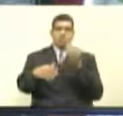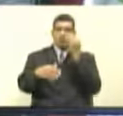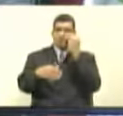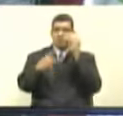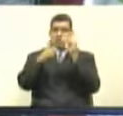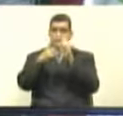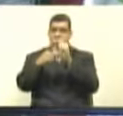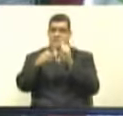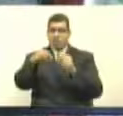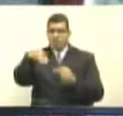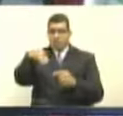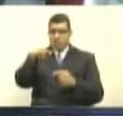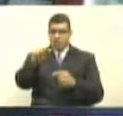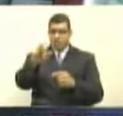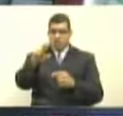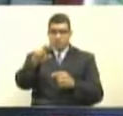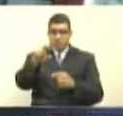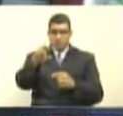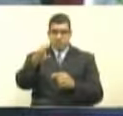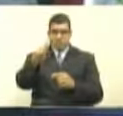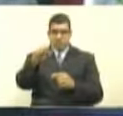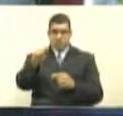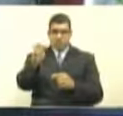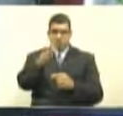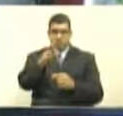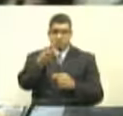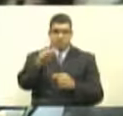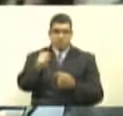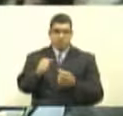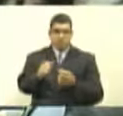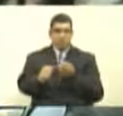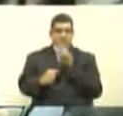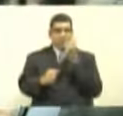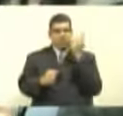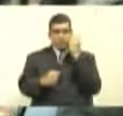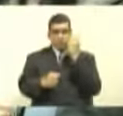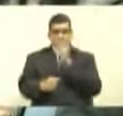palavra ao deputado Marcelo Ramos. Senhor presidente, senhores deputados, senhoras deputadas,